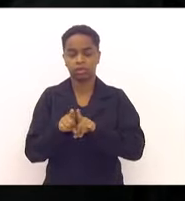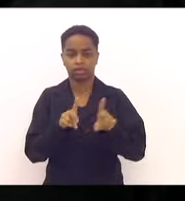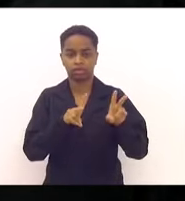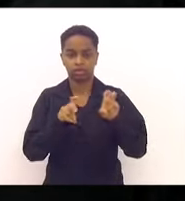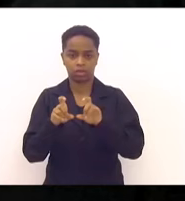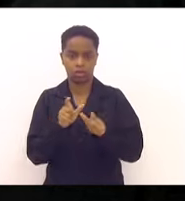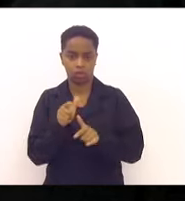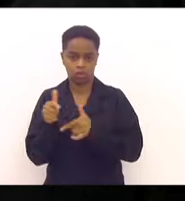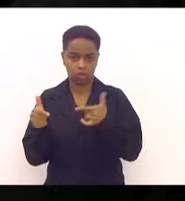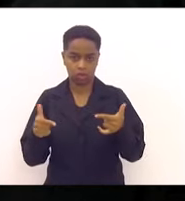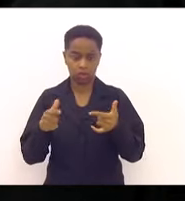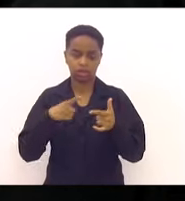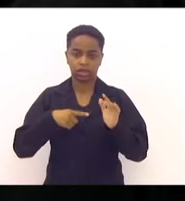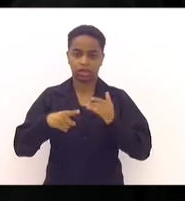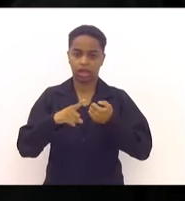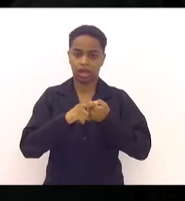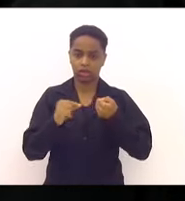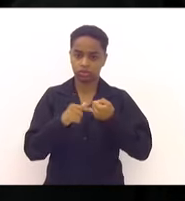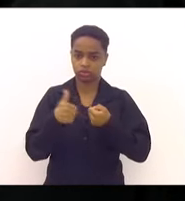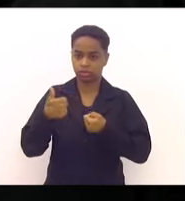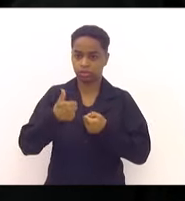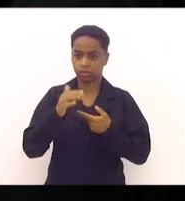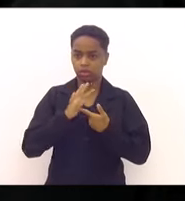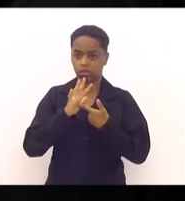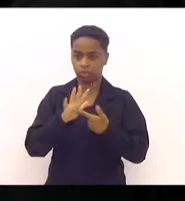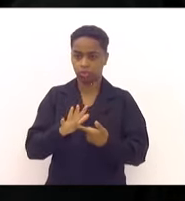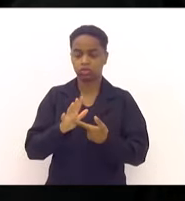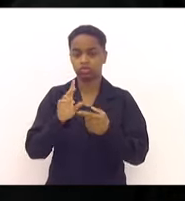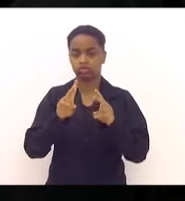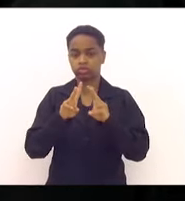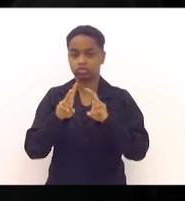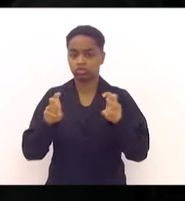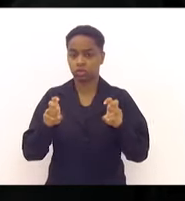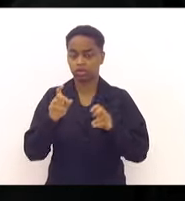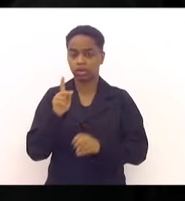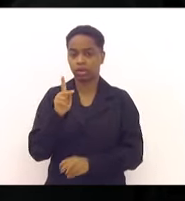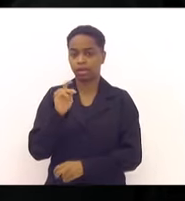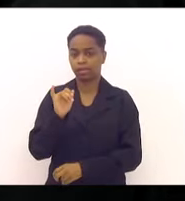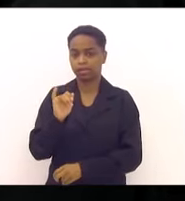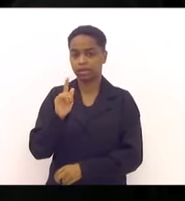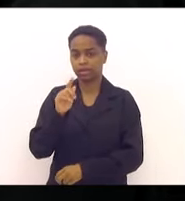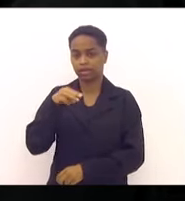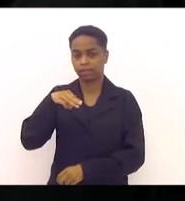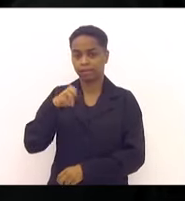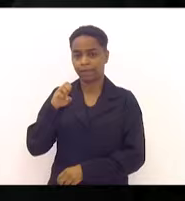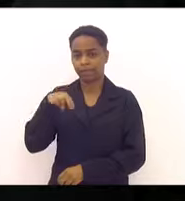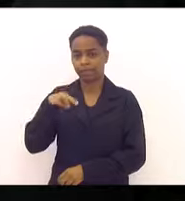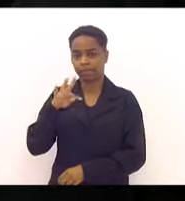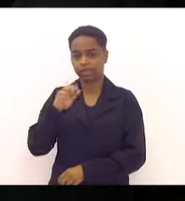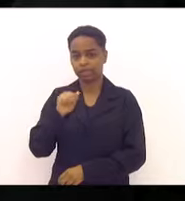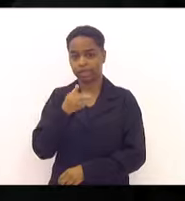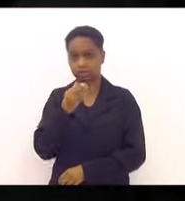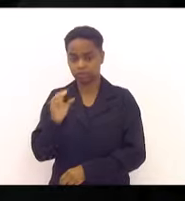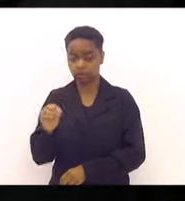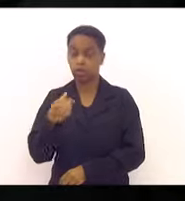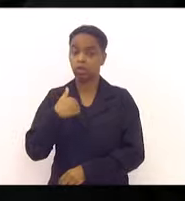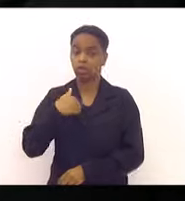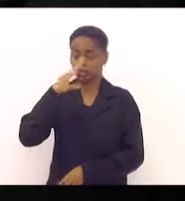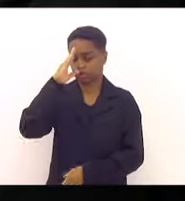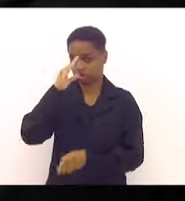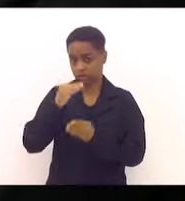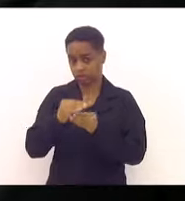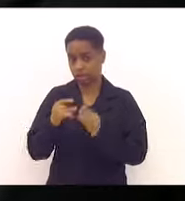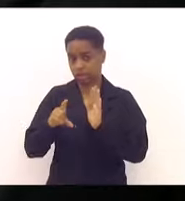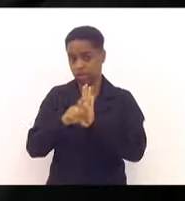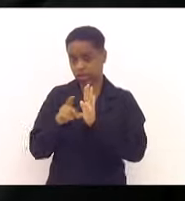providências. No seu artigo 1º, fala de pigmentação. Eu até entendo que a lei do deputado